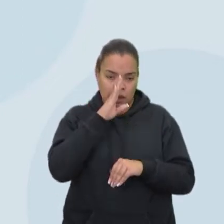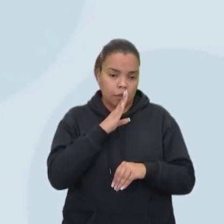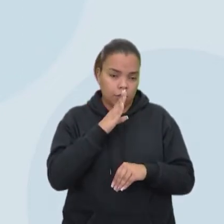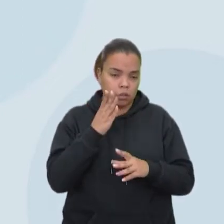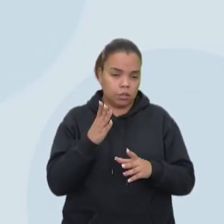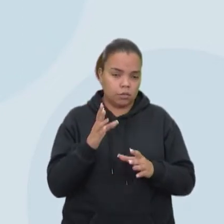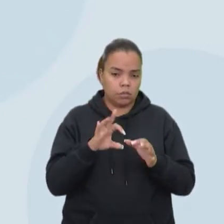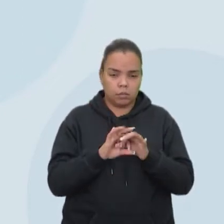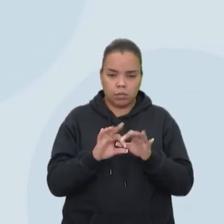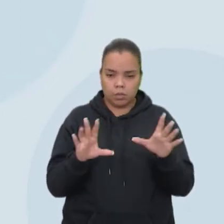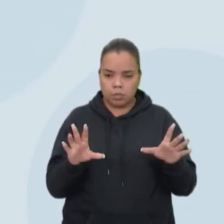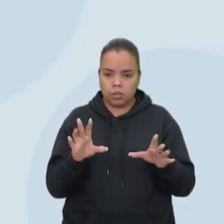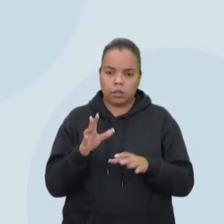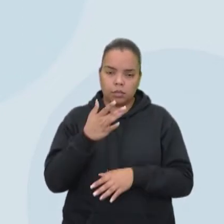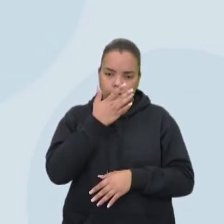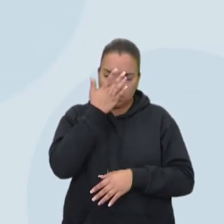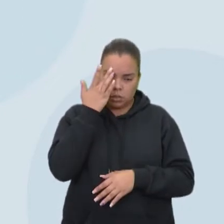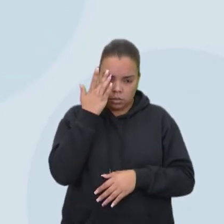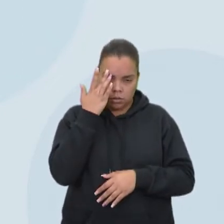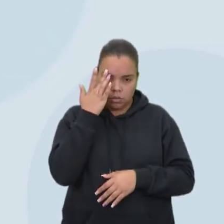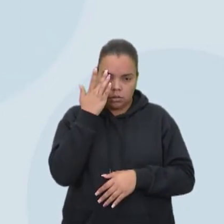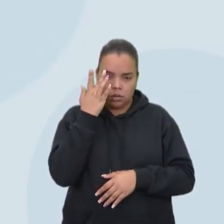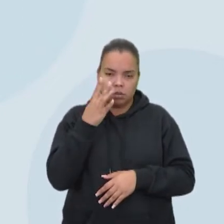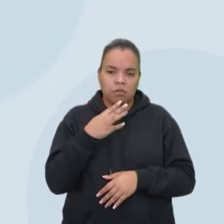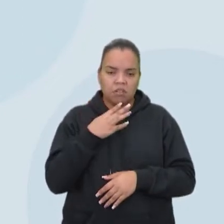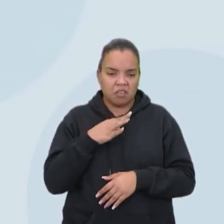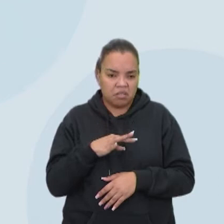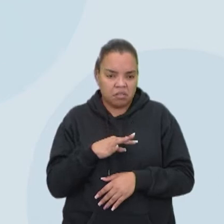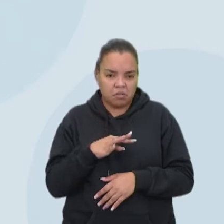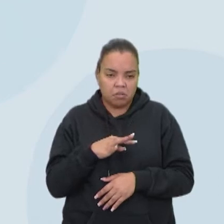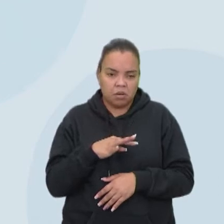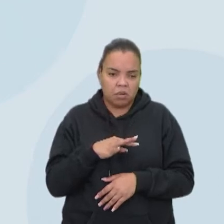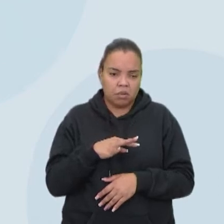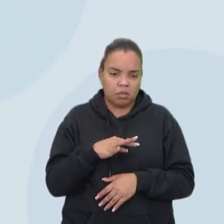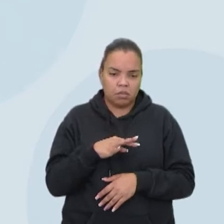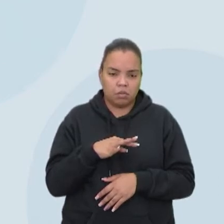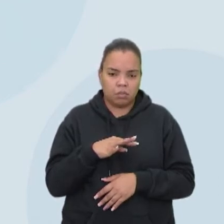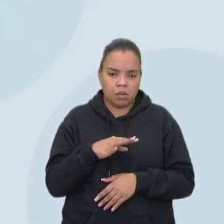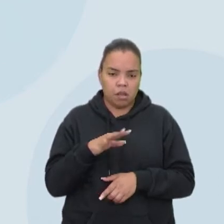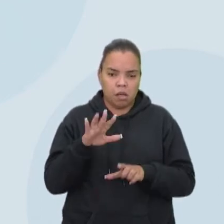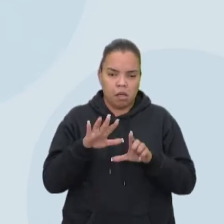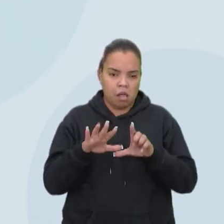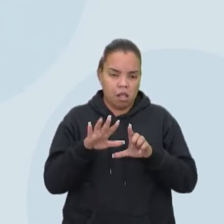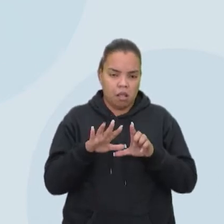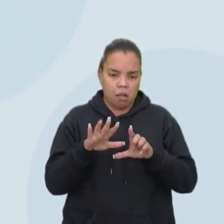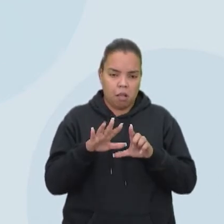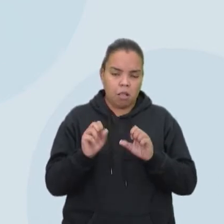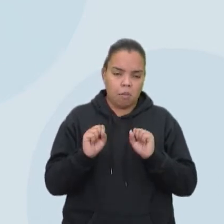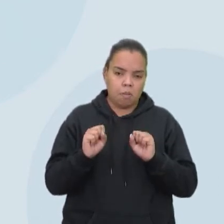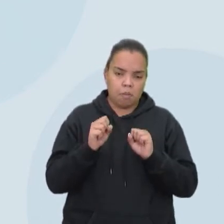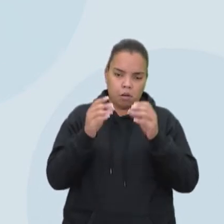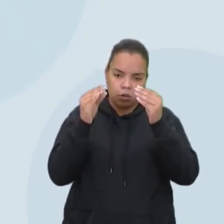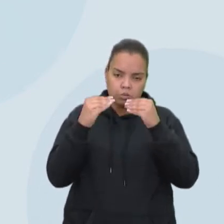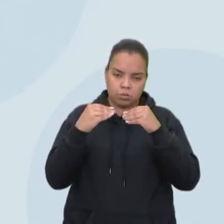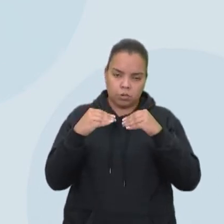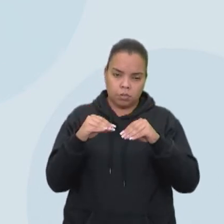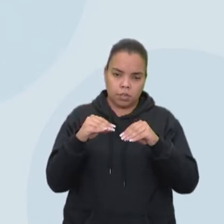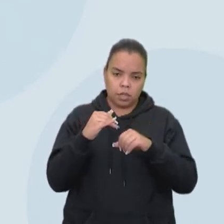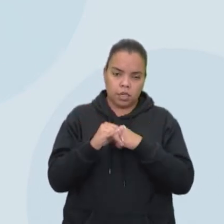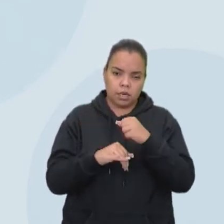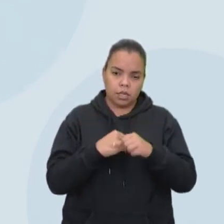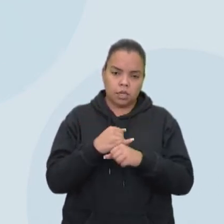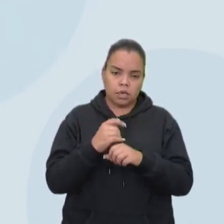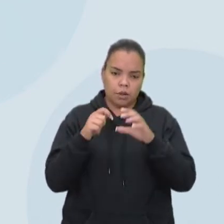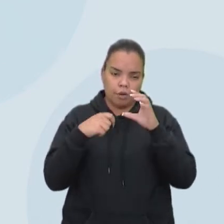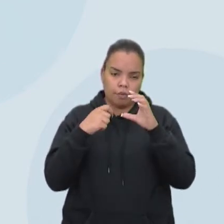gratuitos, que permitem que pessoas sem conhecimento de edição de páginas possam publicar seus conteúdos na internet. Os vídeos podem ser